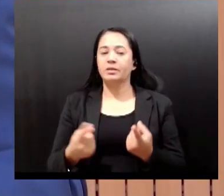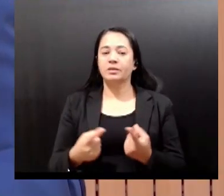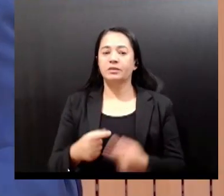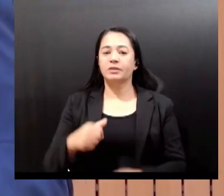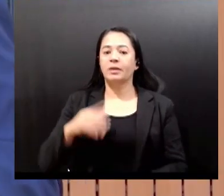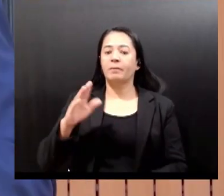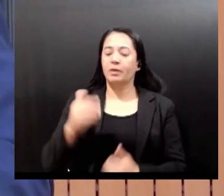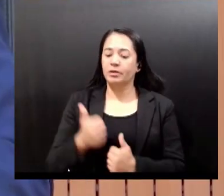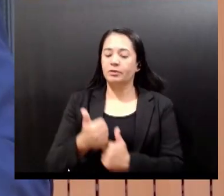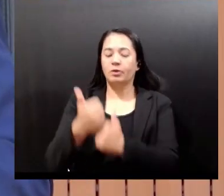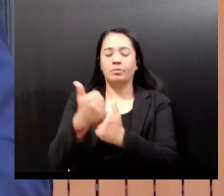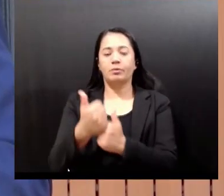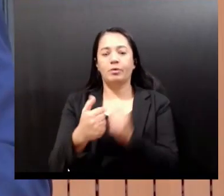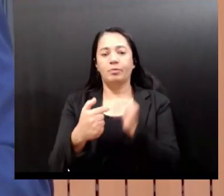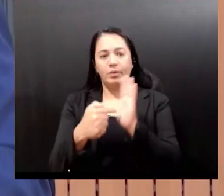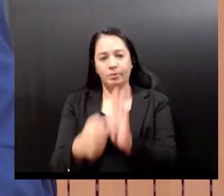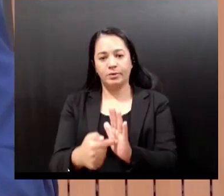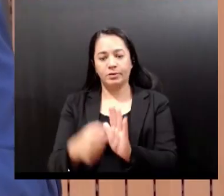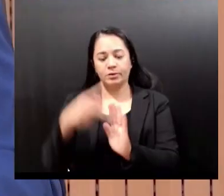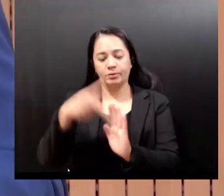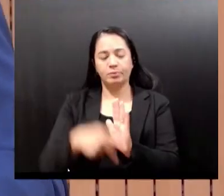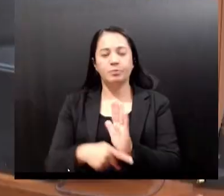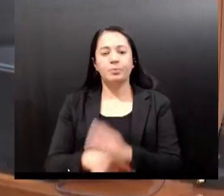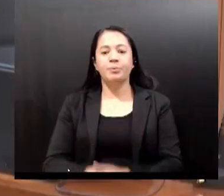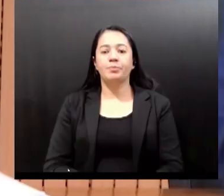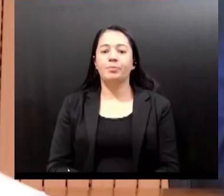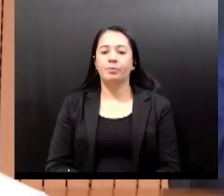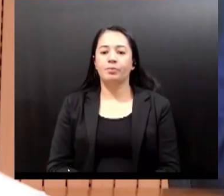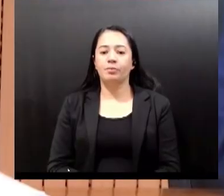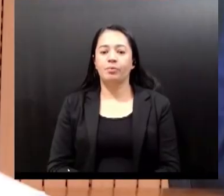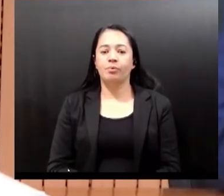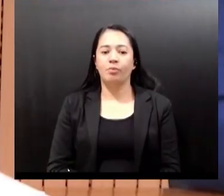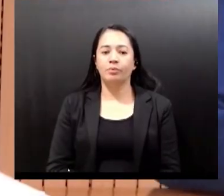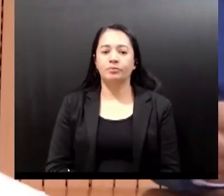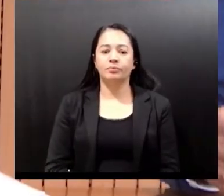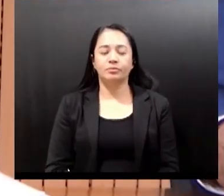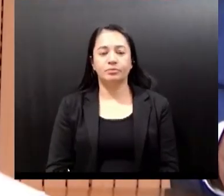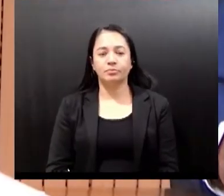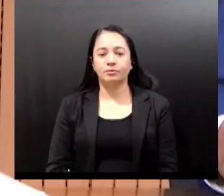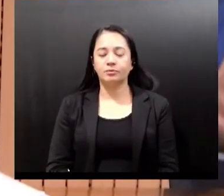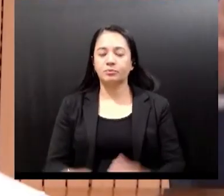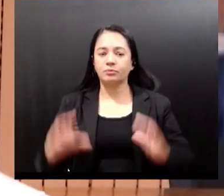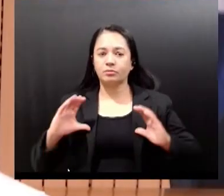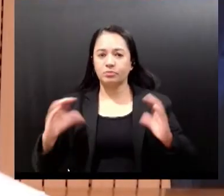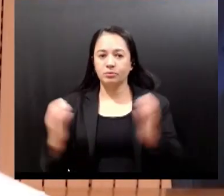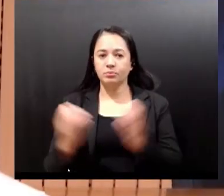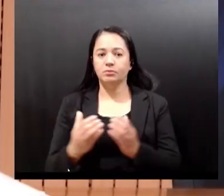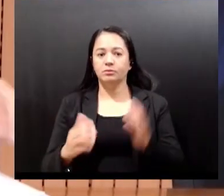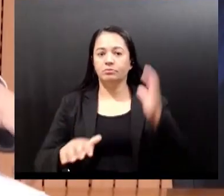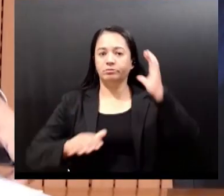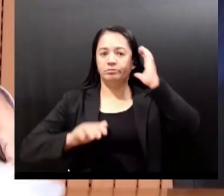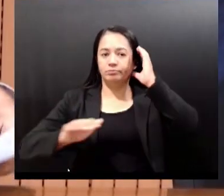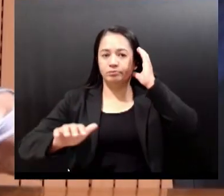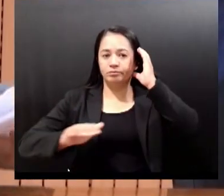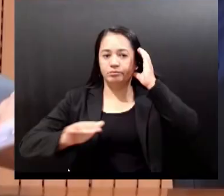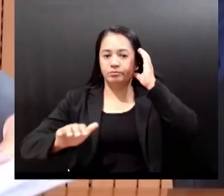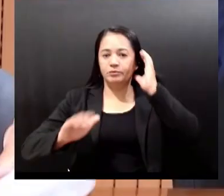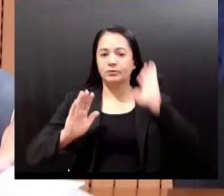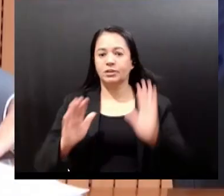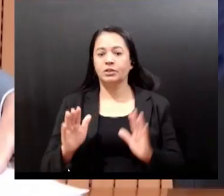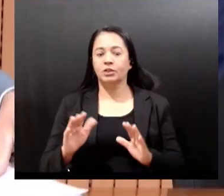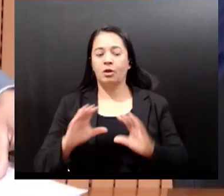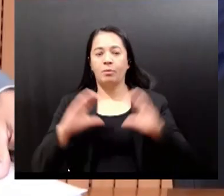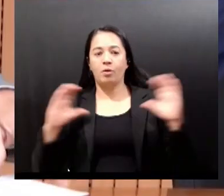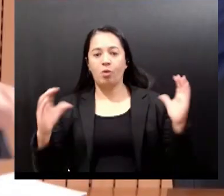esses projetos no município de Campinas. A comunidade hip-hop, que é uma comunidade que há